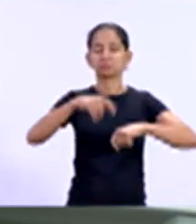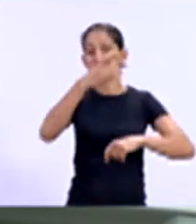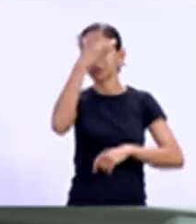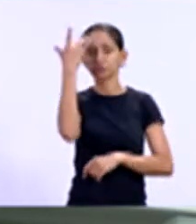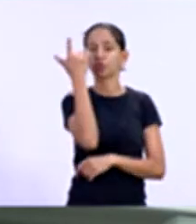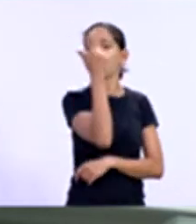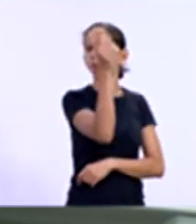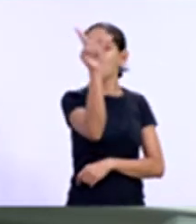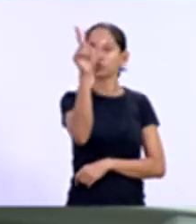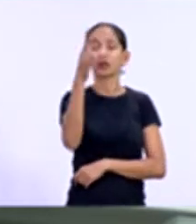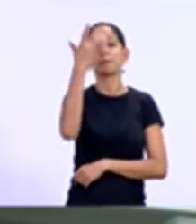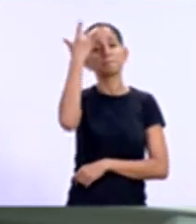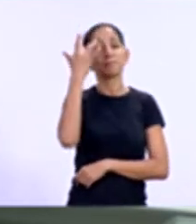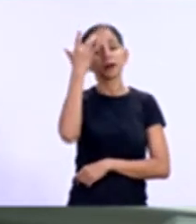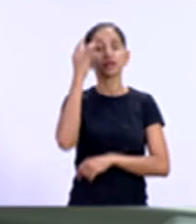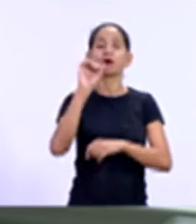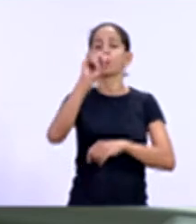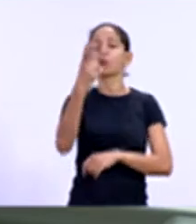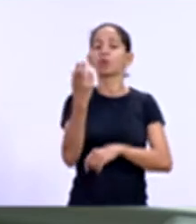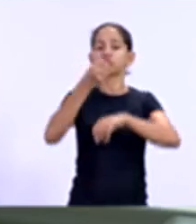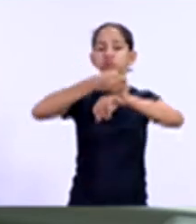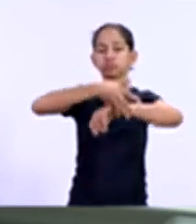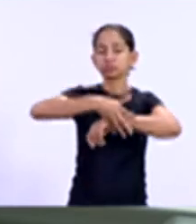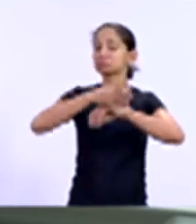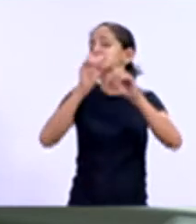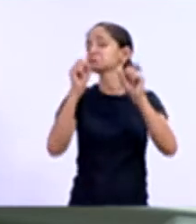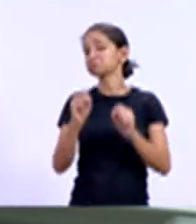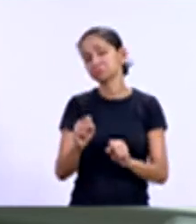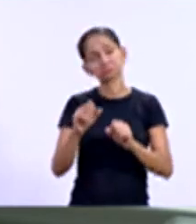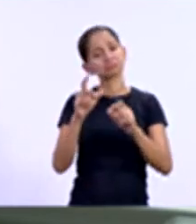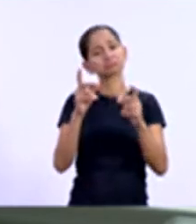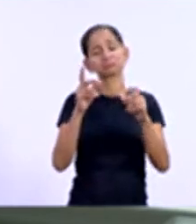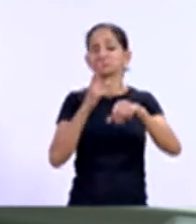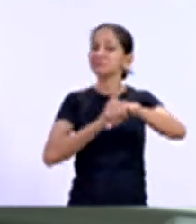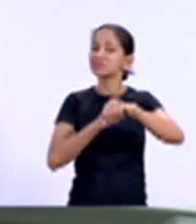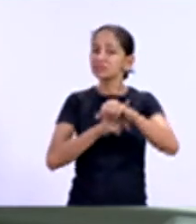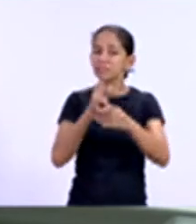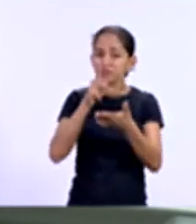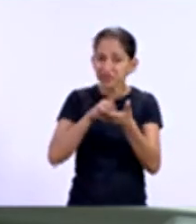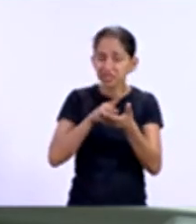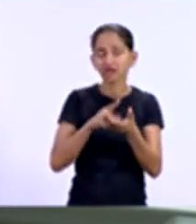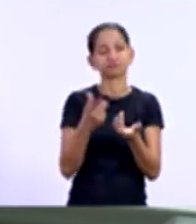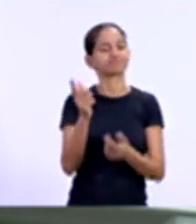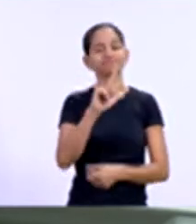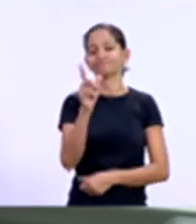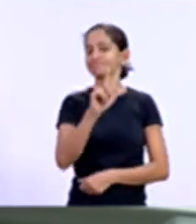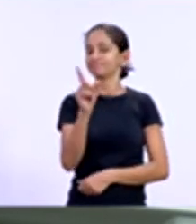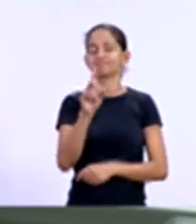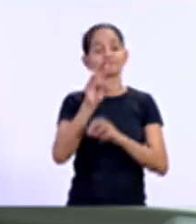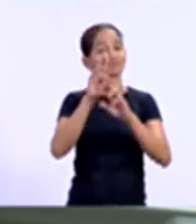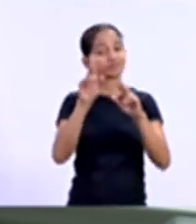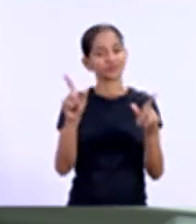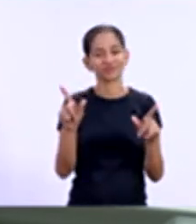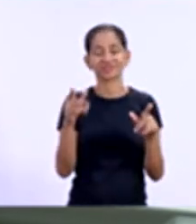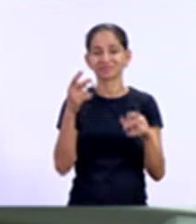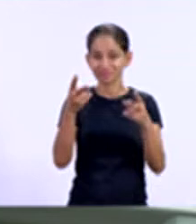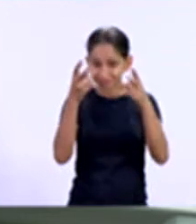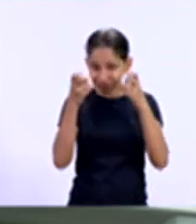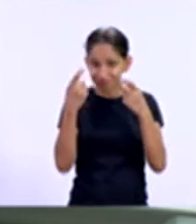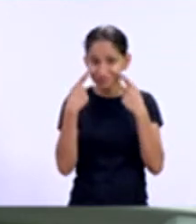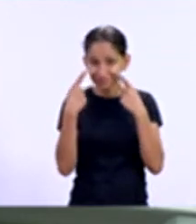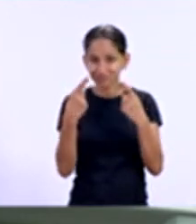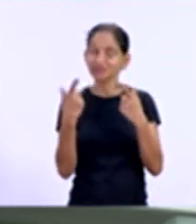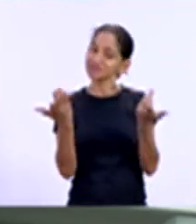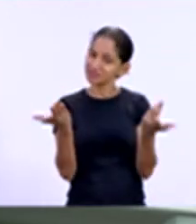comentar amanhã ou à noite, e isso não ocorre em tempo real, diferente de ferramentas que são